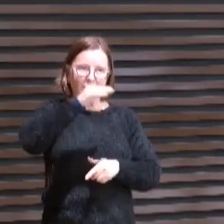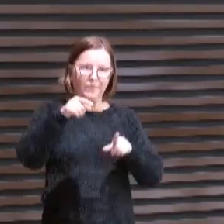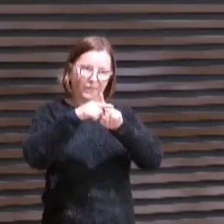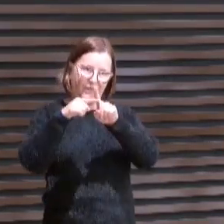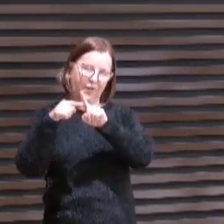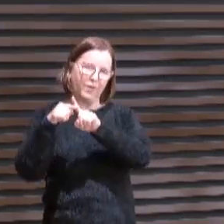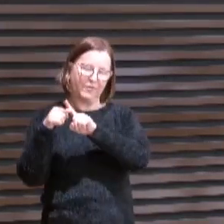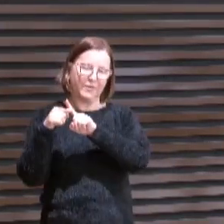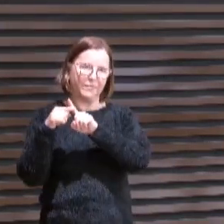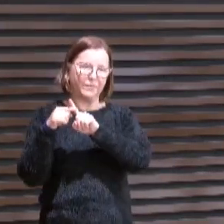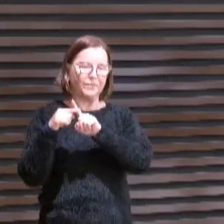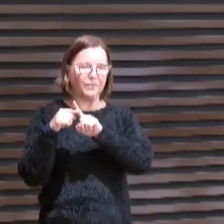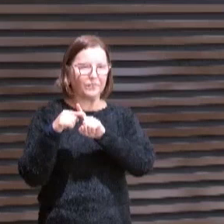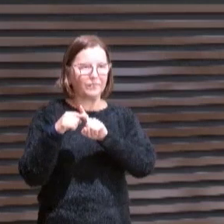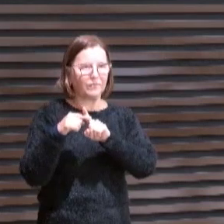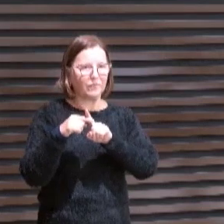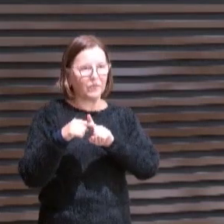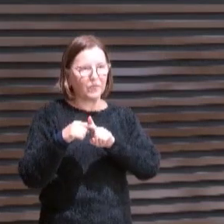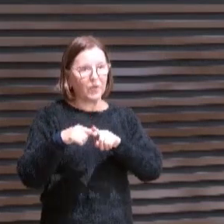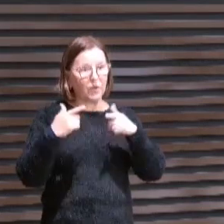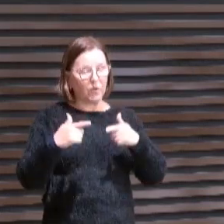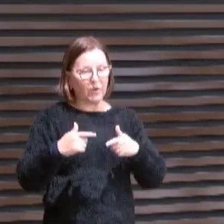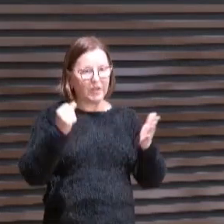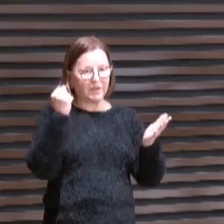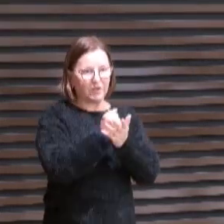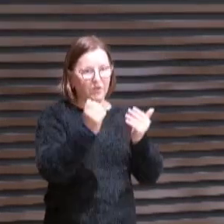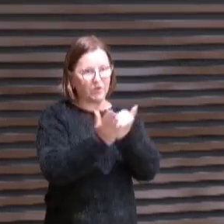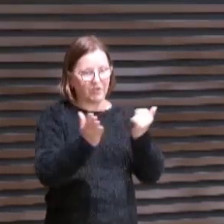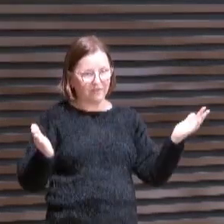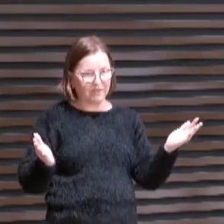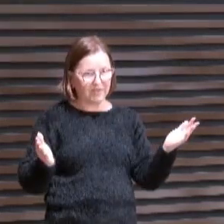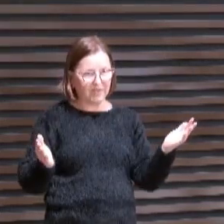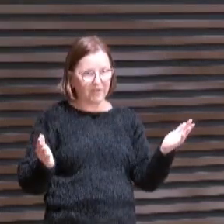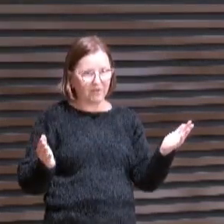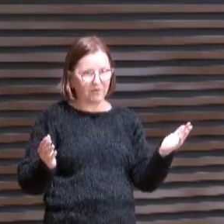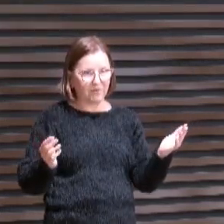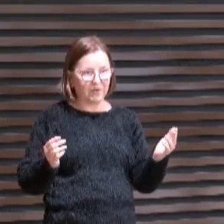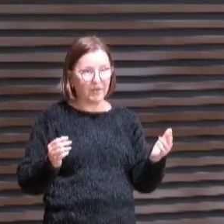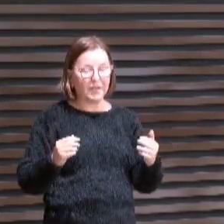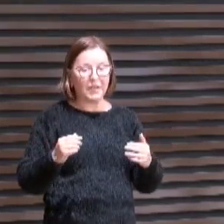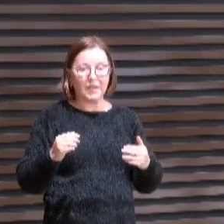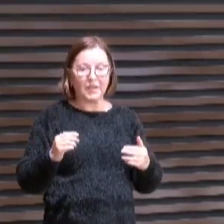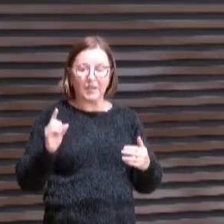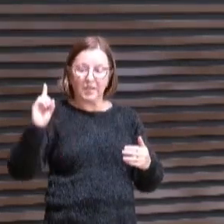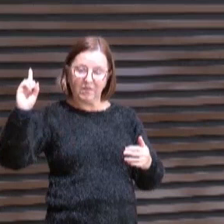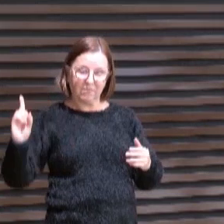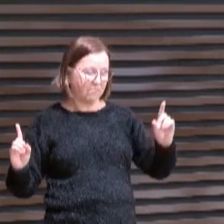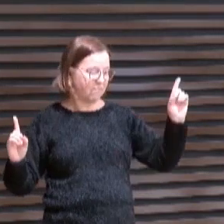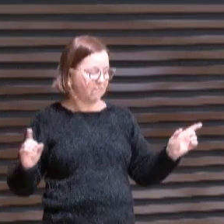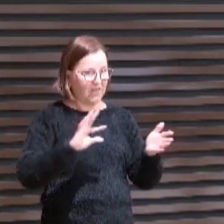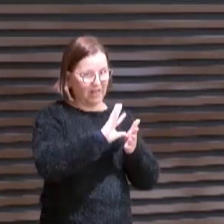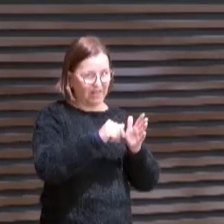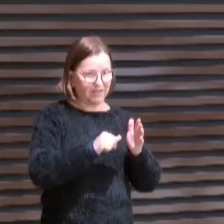Gólgota em hebraico, onde o crucificaram, e com ele outros 2, um de cada lado e Jesus